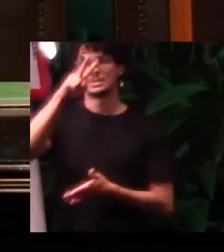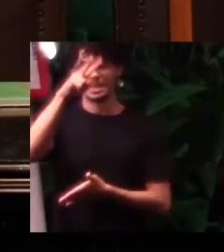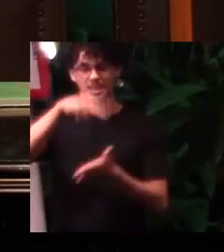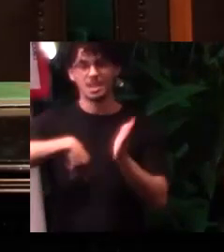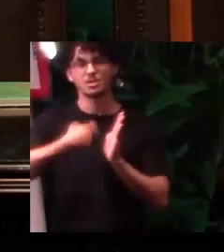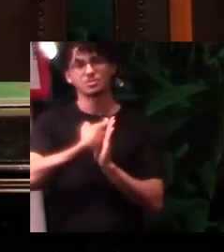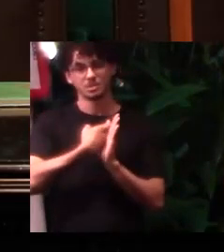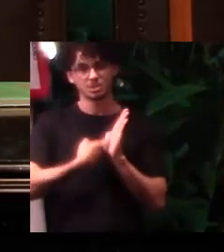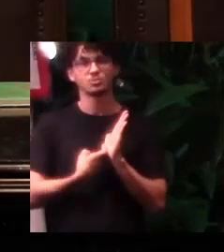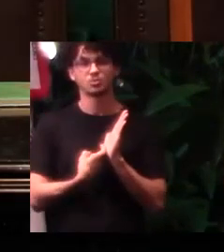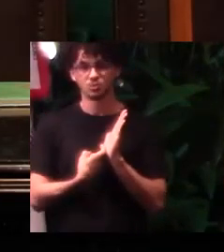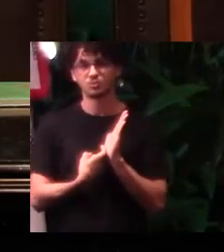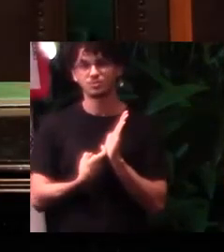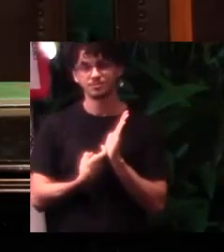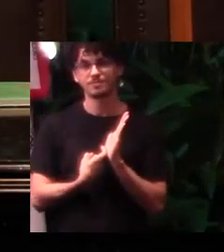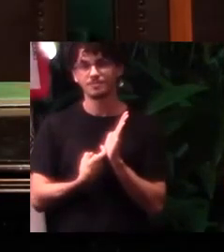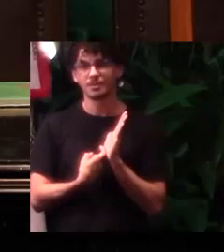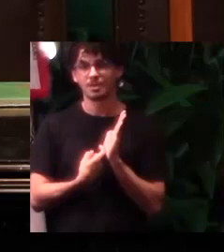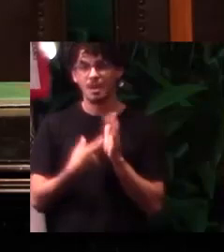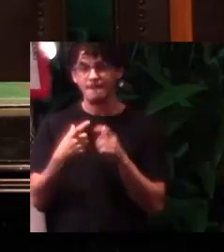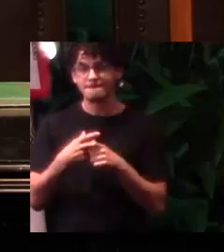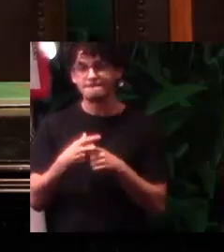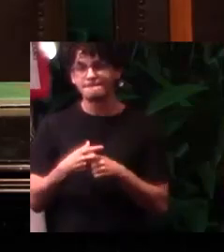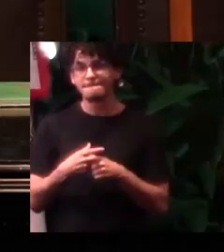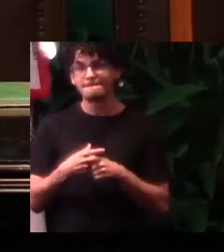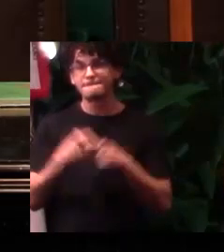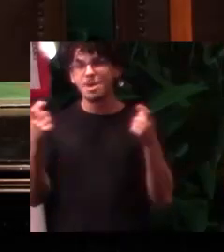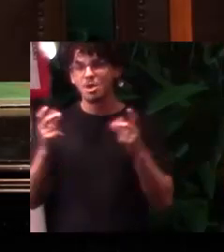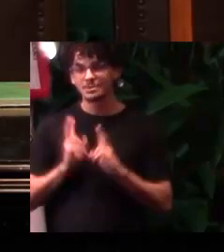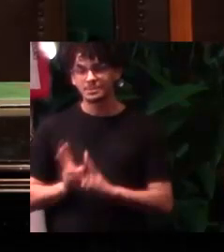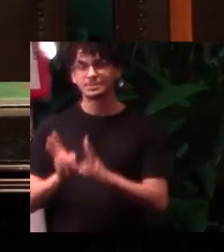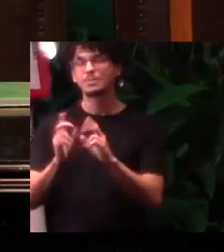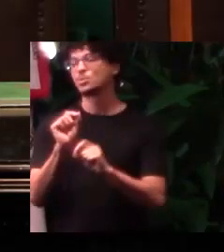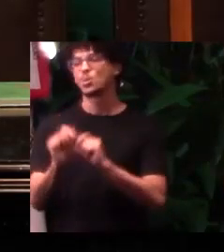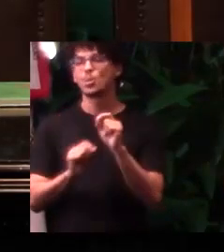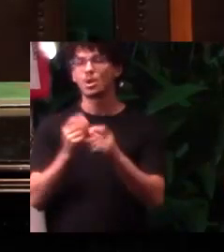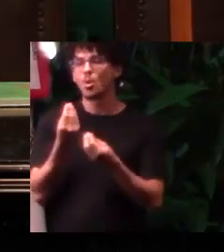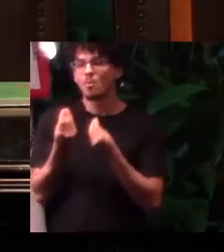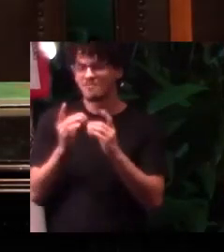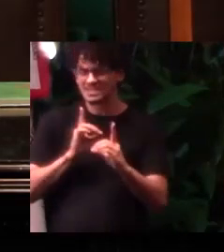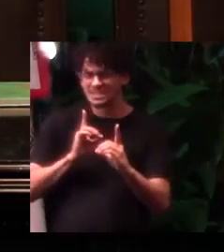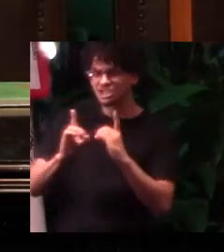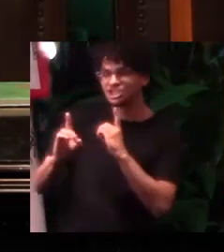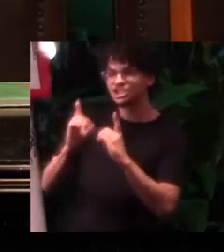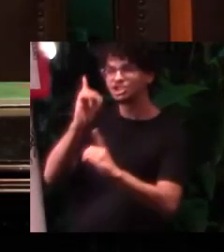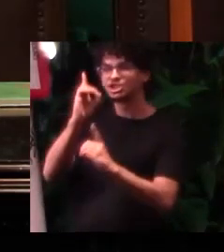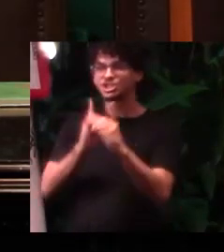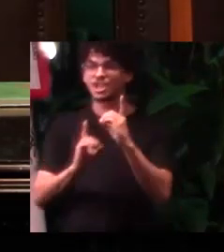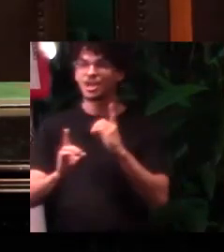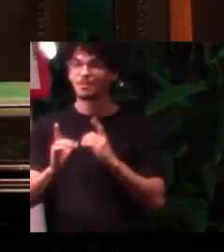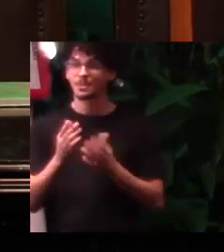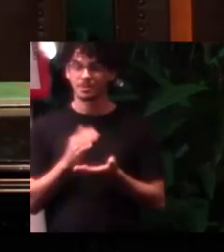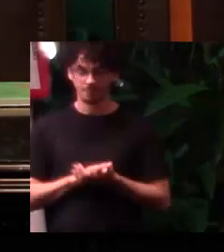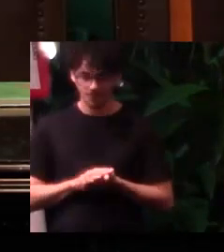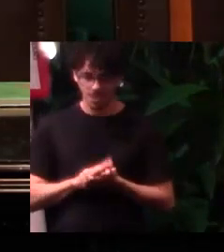né? A maior parte das vezes a dinâmica vai ser essa, de um